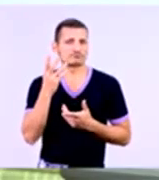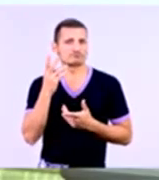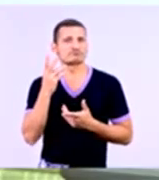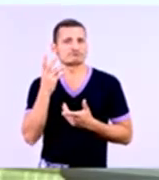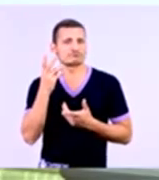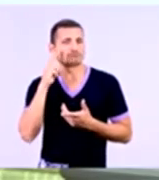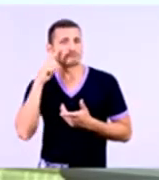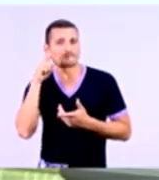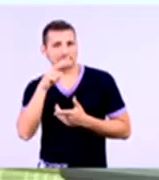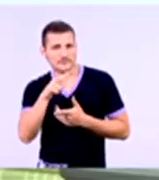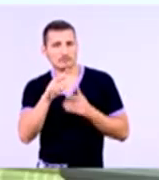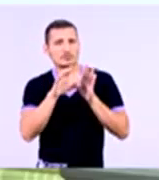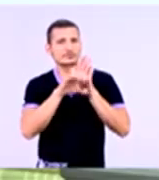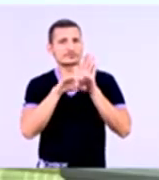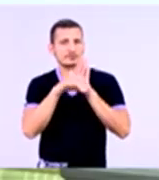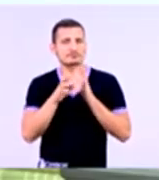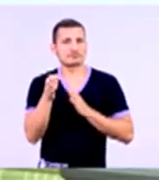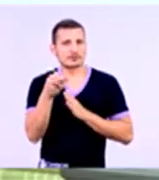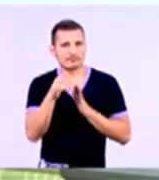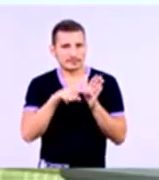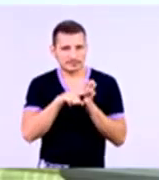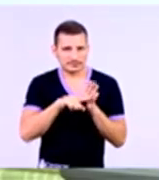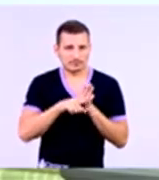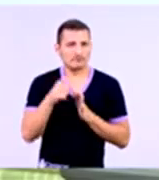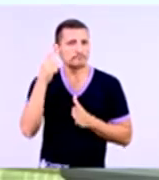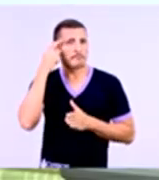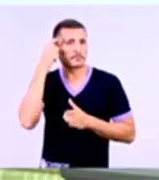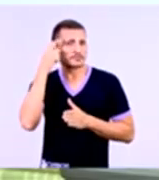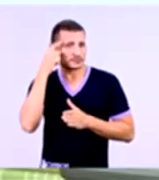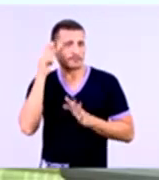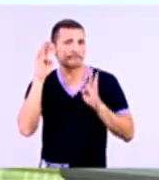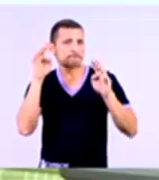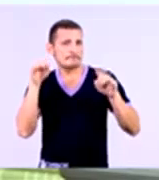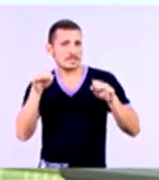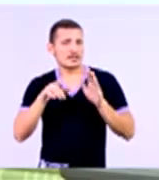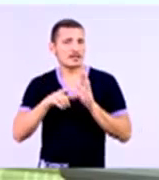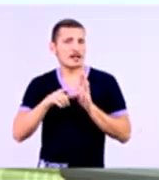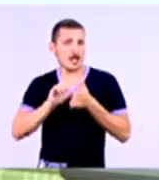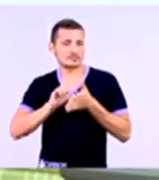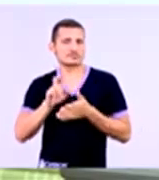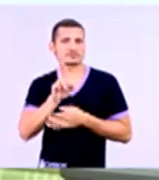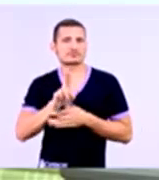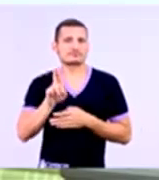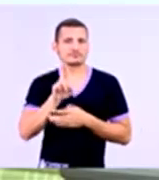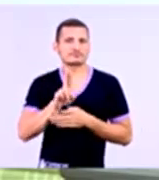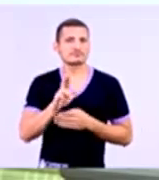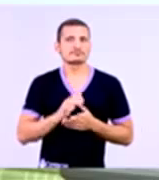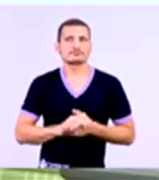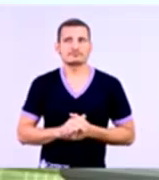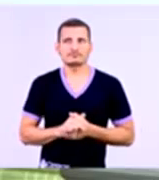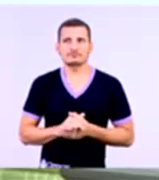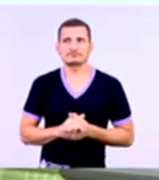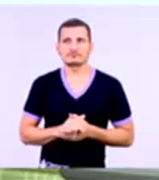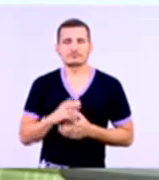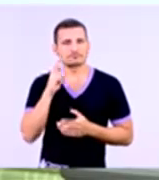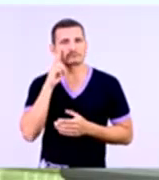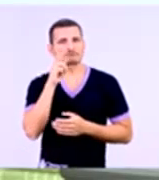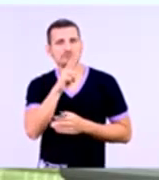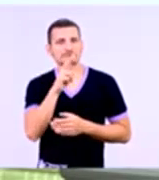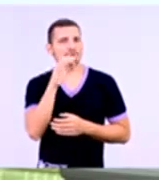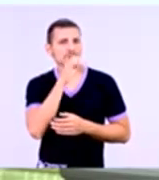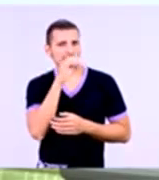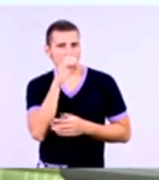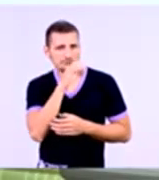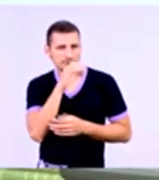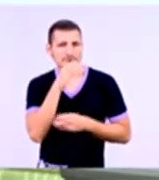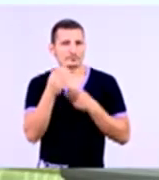os conceitos de navegação e pensá-los bem antes de aplicar. Bom, vamos ver então rapidamente como é